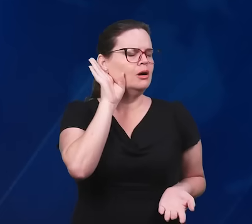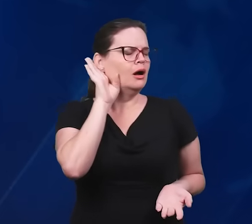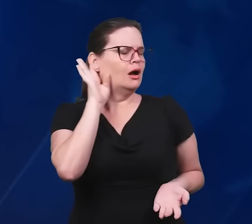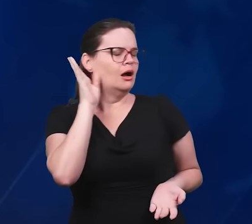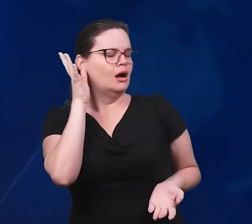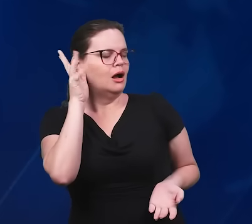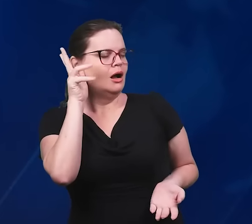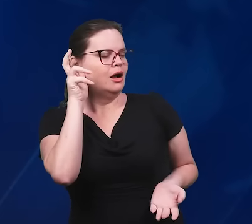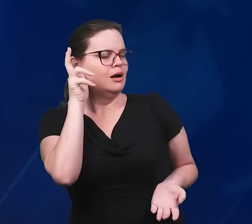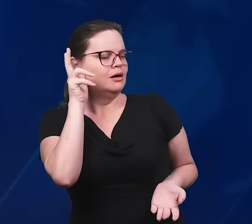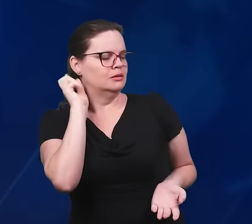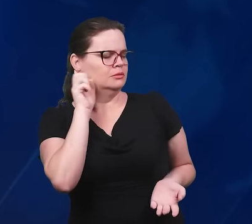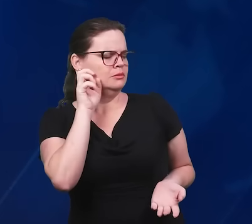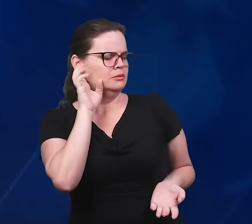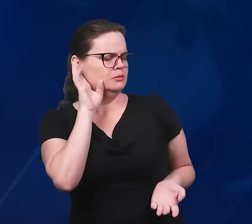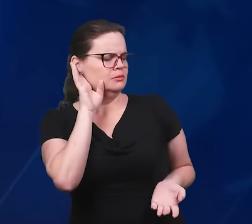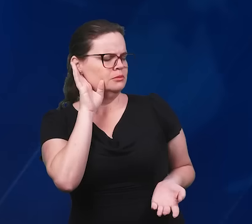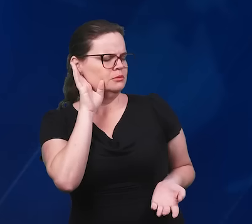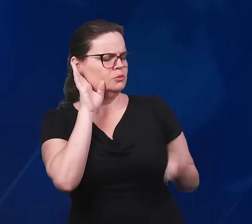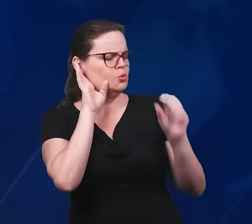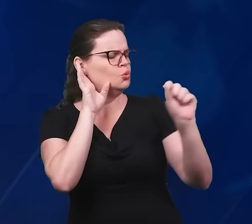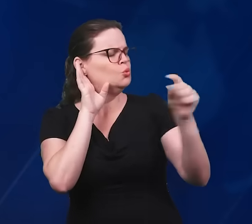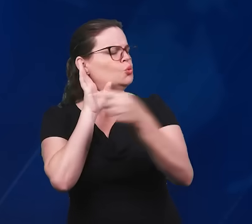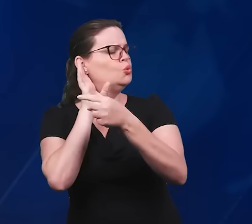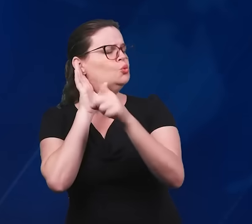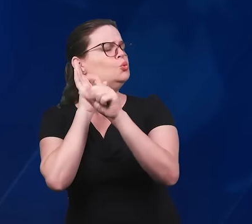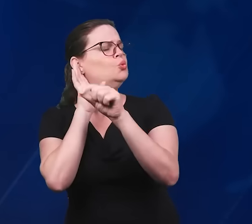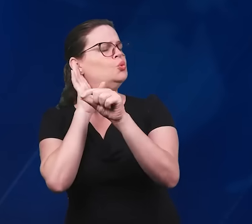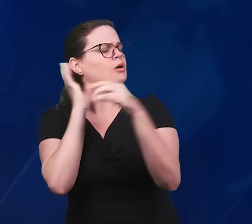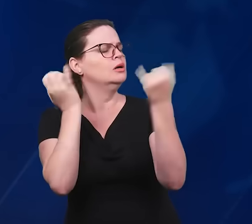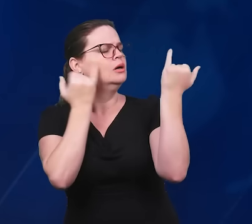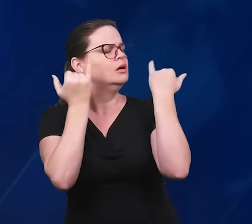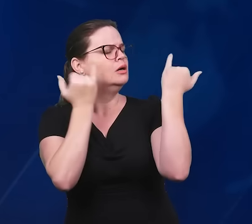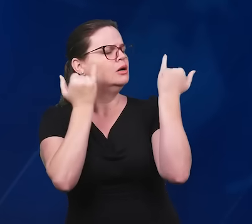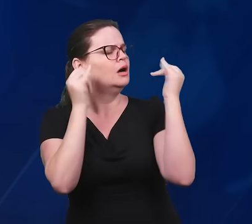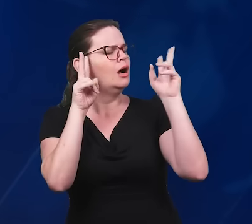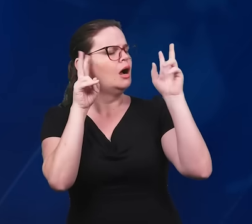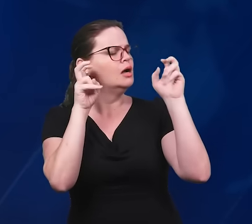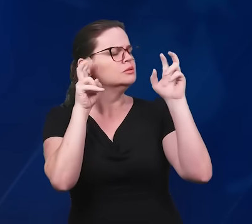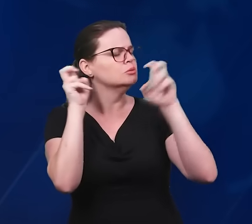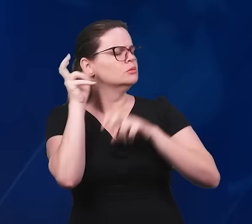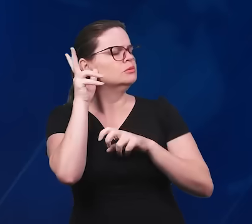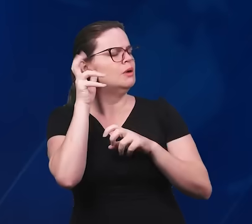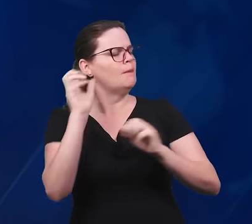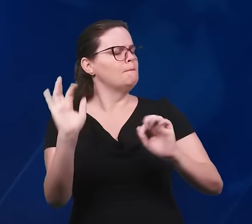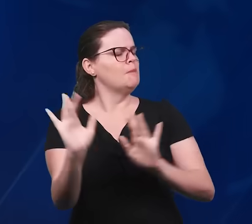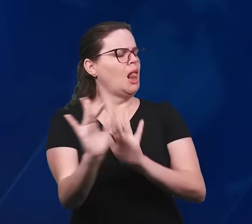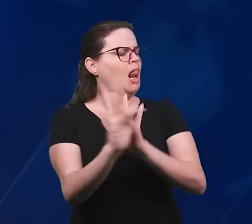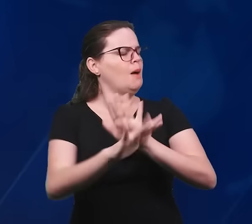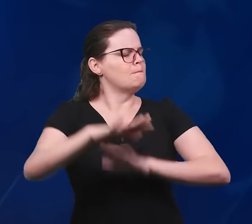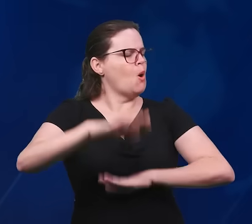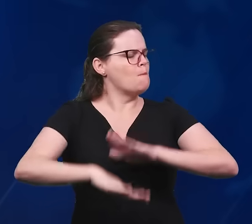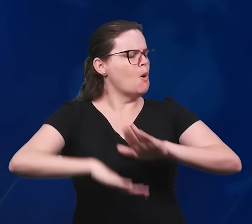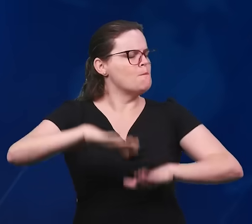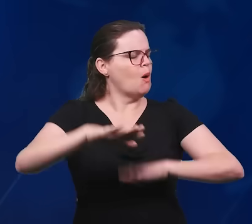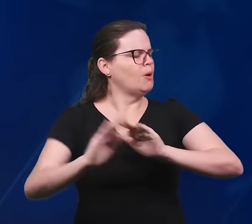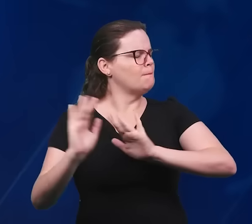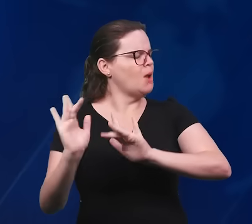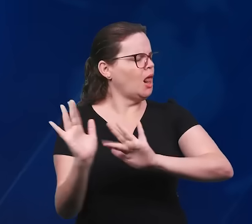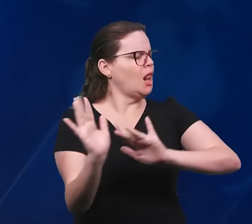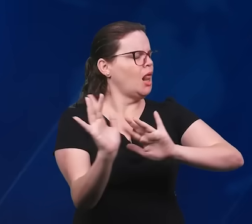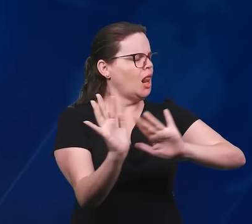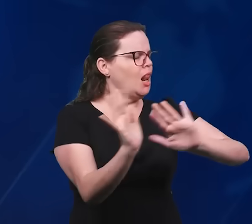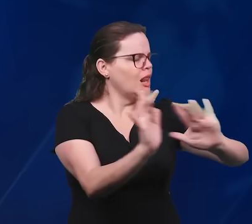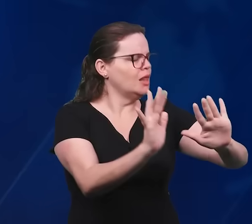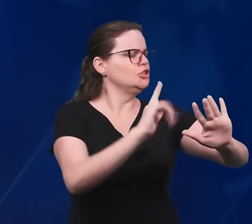audição como um recurso muito importante e ouviu toda aquela movimentação, as pessoas caminhando. Jesus